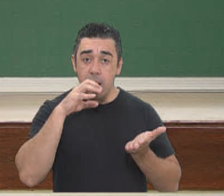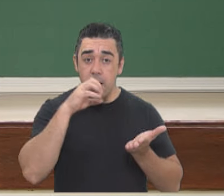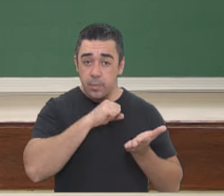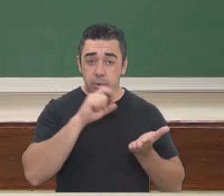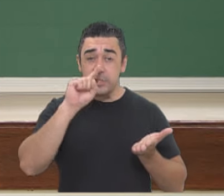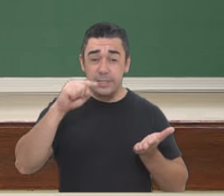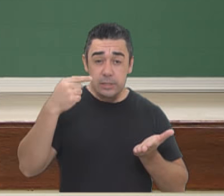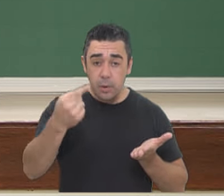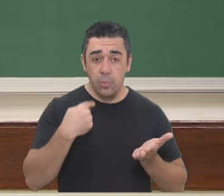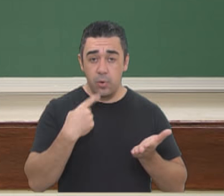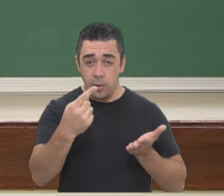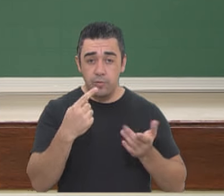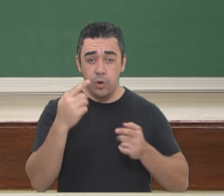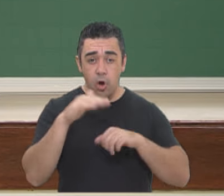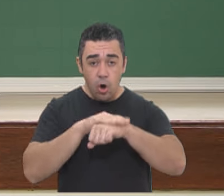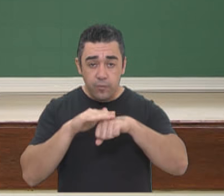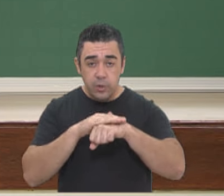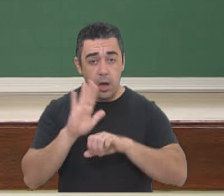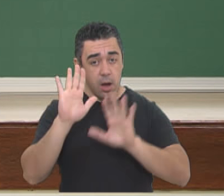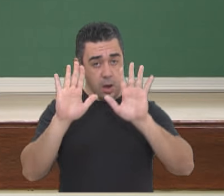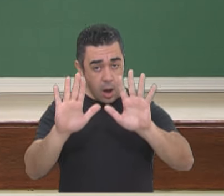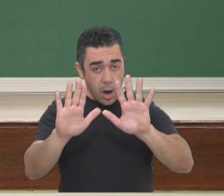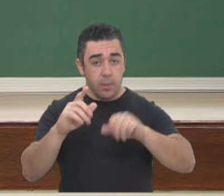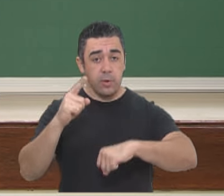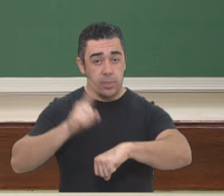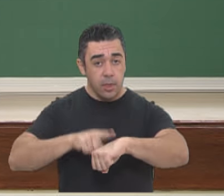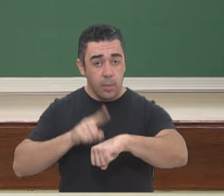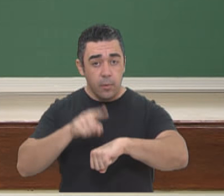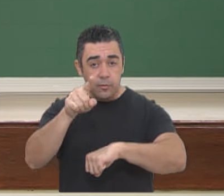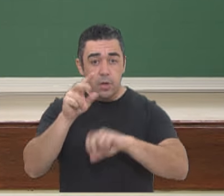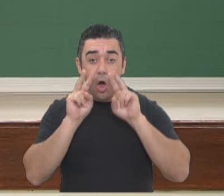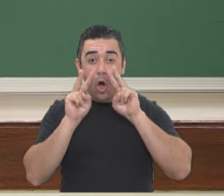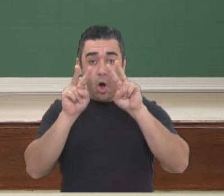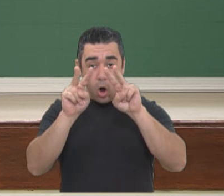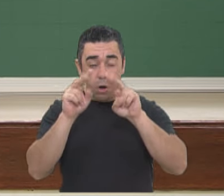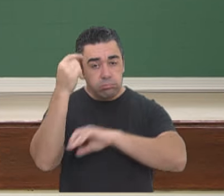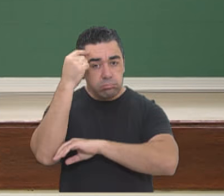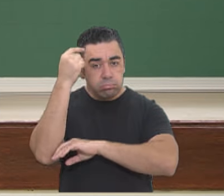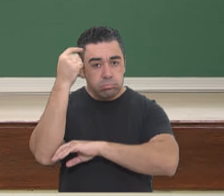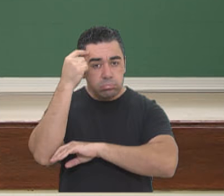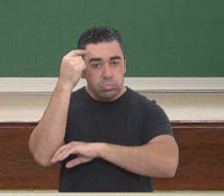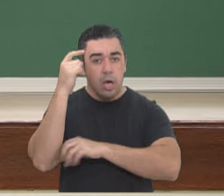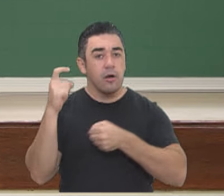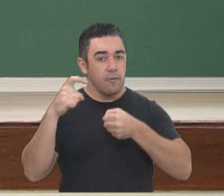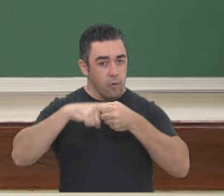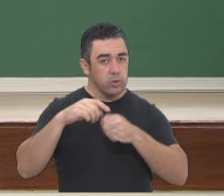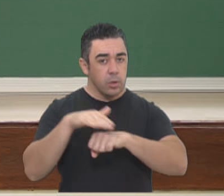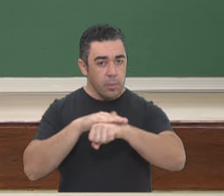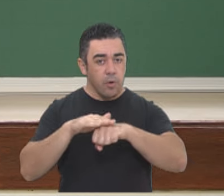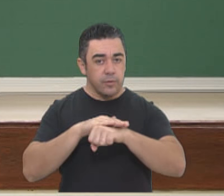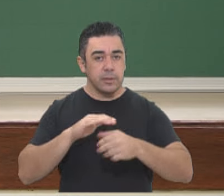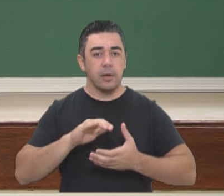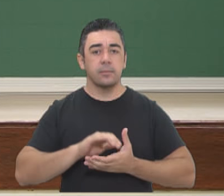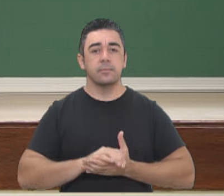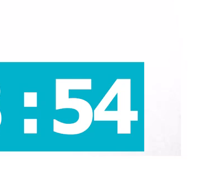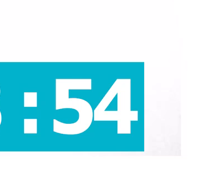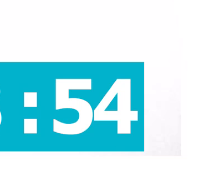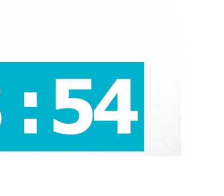depois discutir. Então, eu vou dar um tempinho para vocês e já já a gente volta para conversar sobre eles.